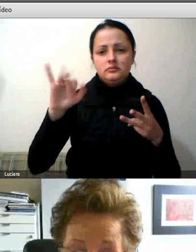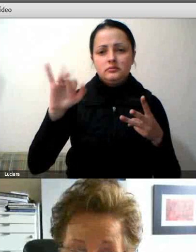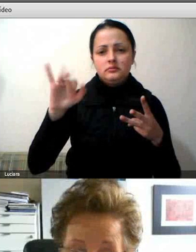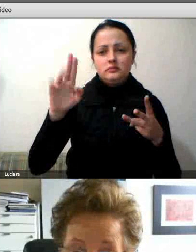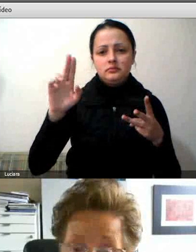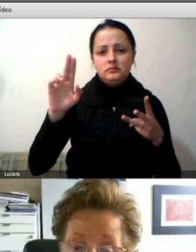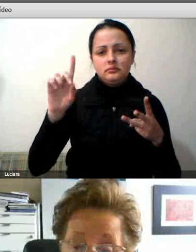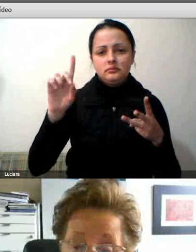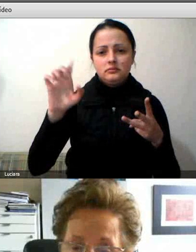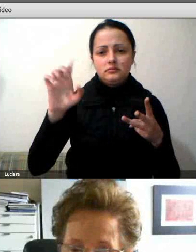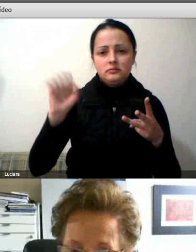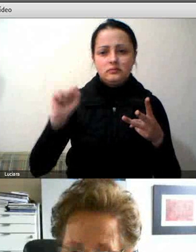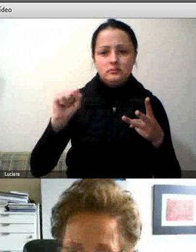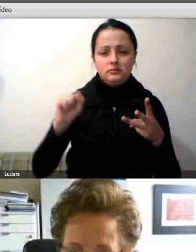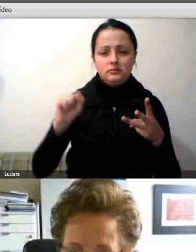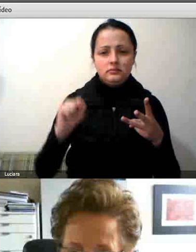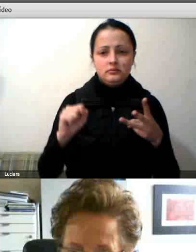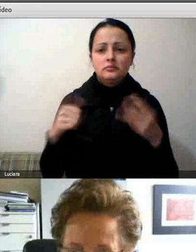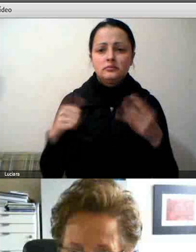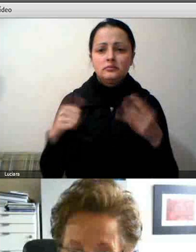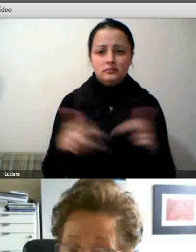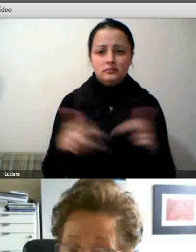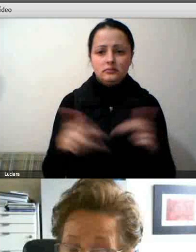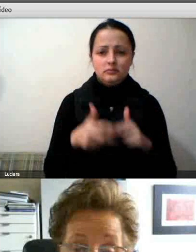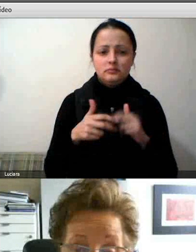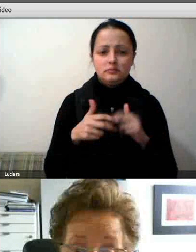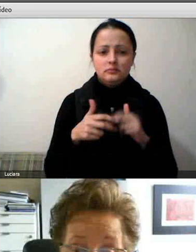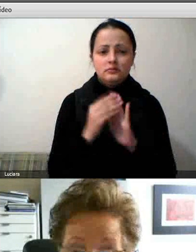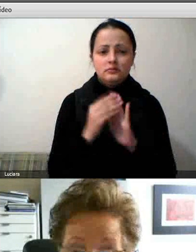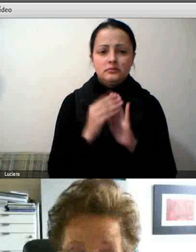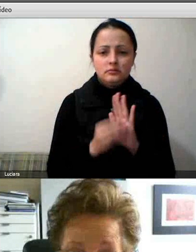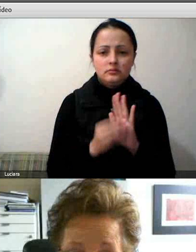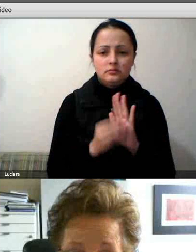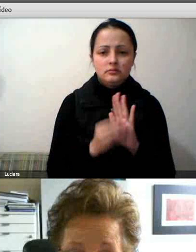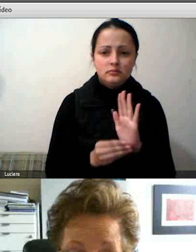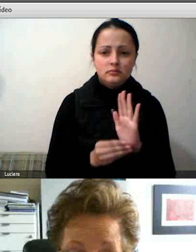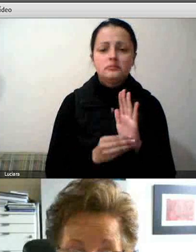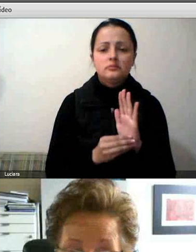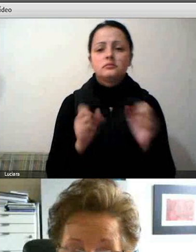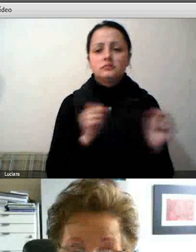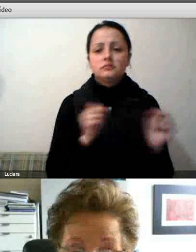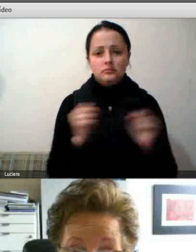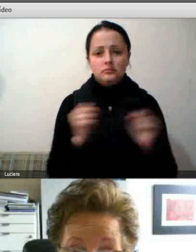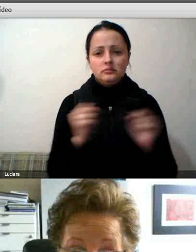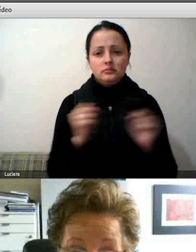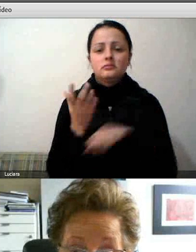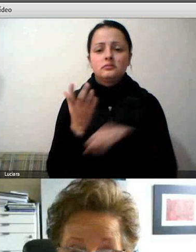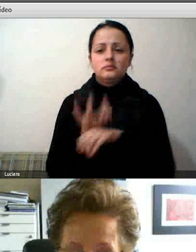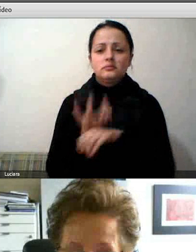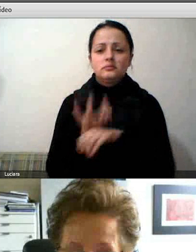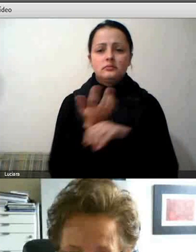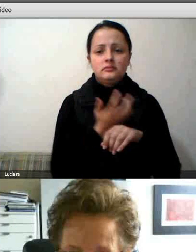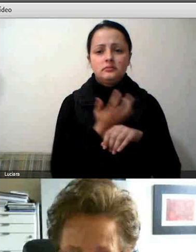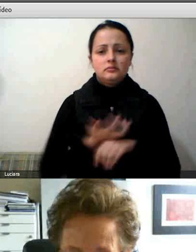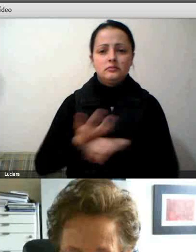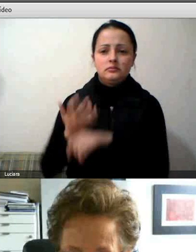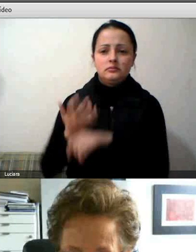procedimentos e atitudes. Não há país no mundo que tem essa definição tão